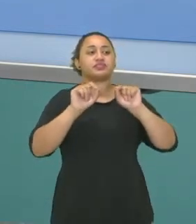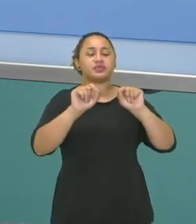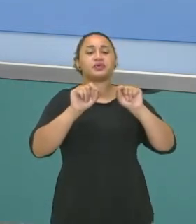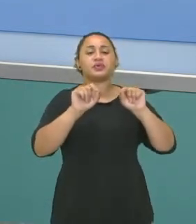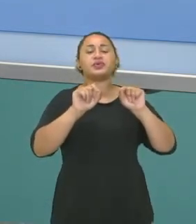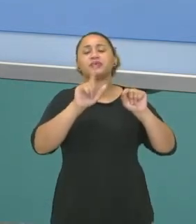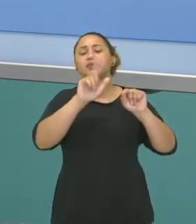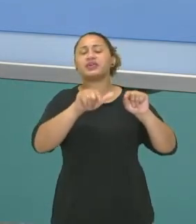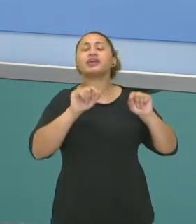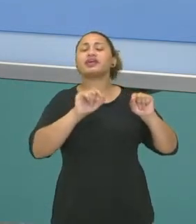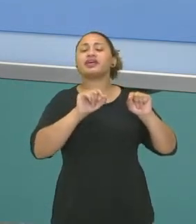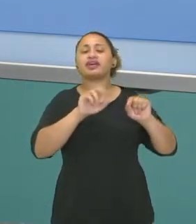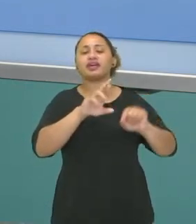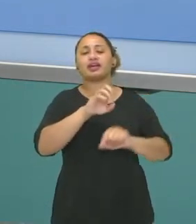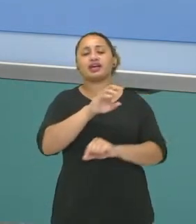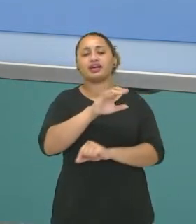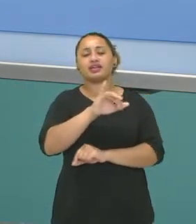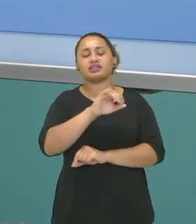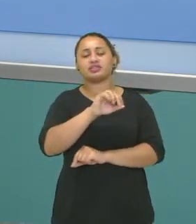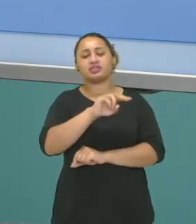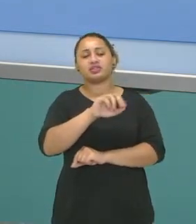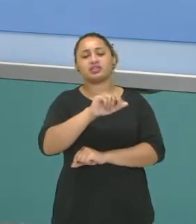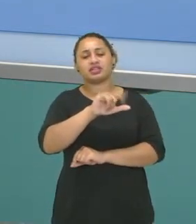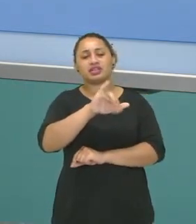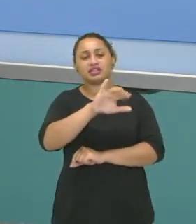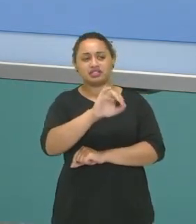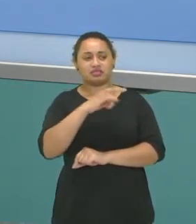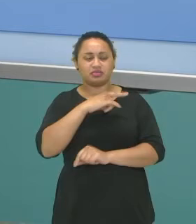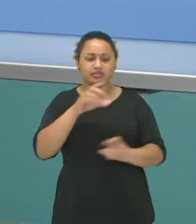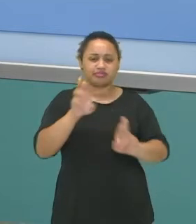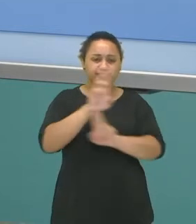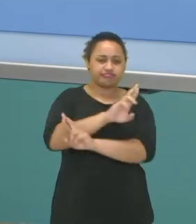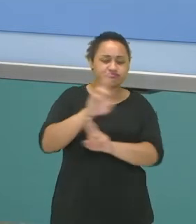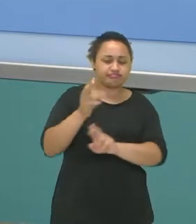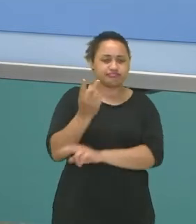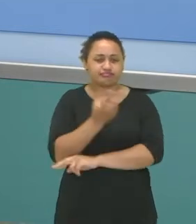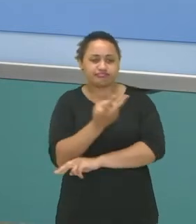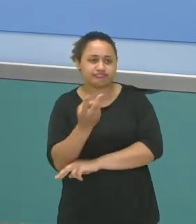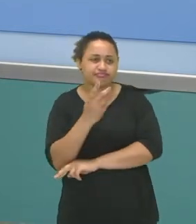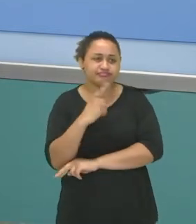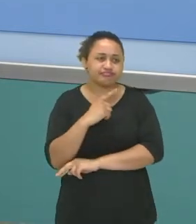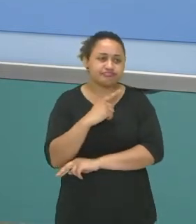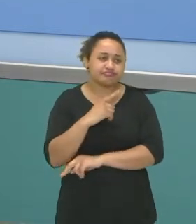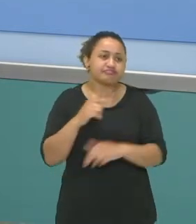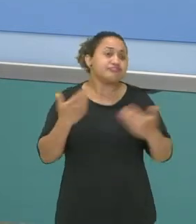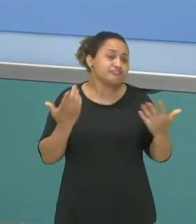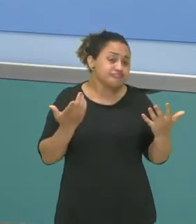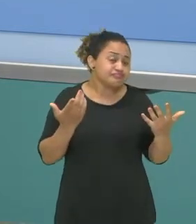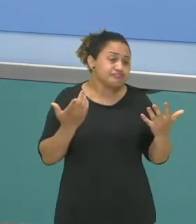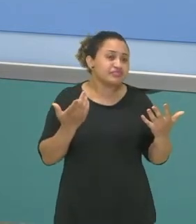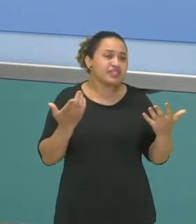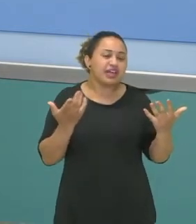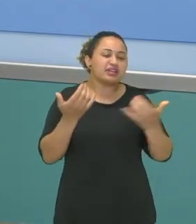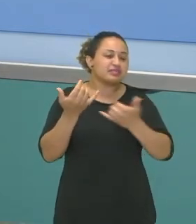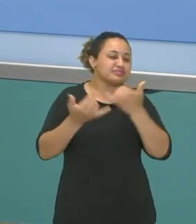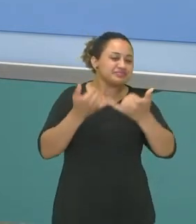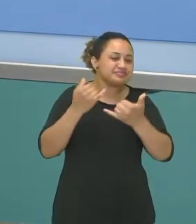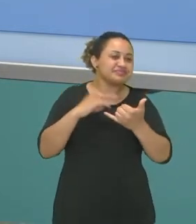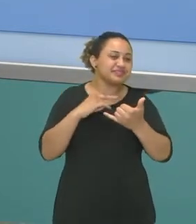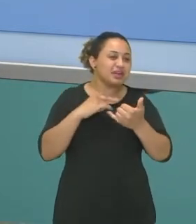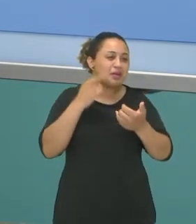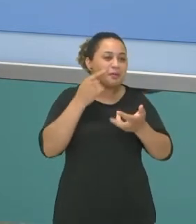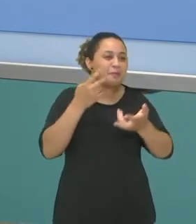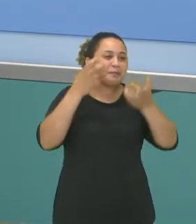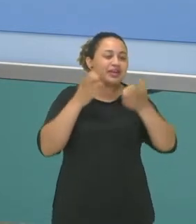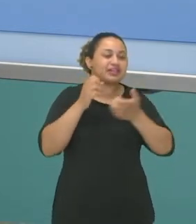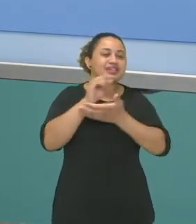uma relação entre modernidade e racionalismo? Aqui uma brincadeira com a